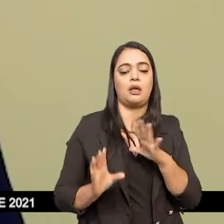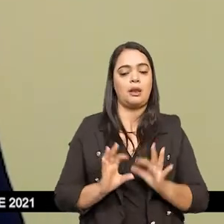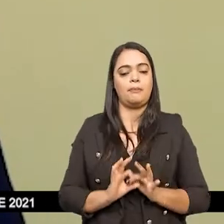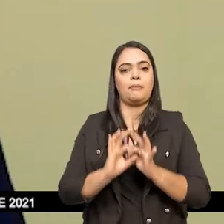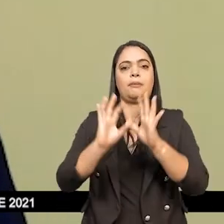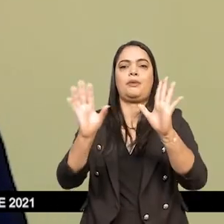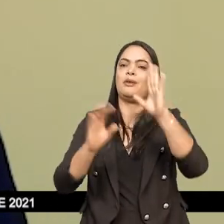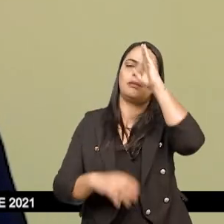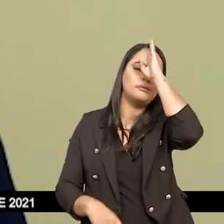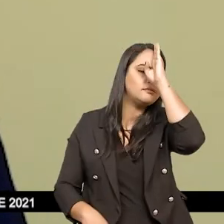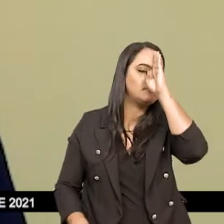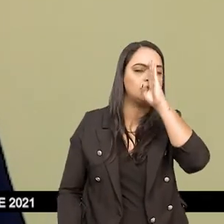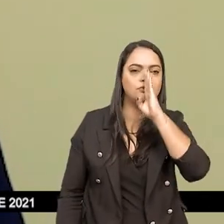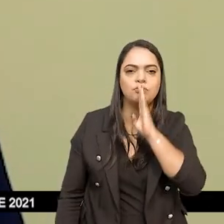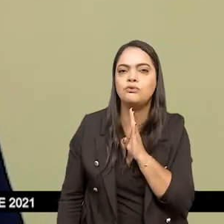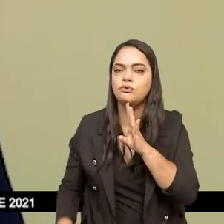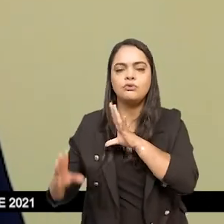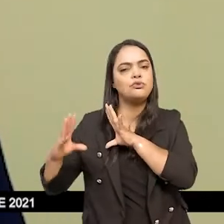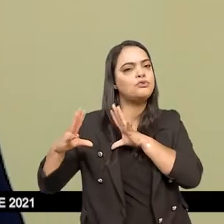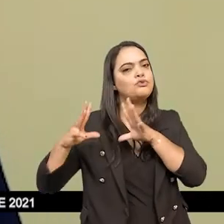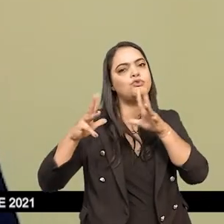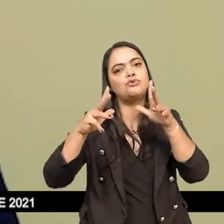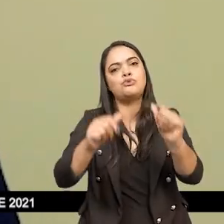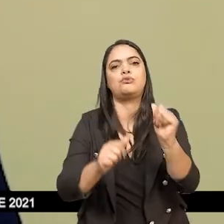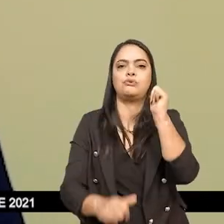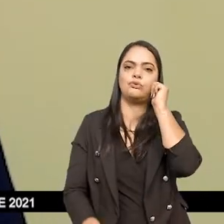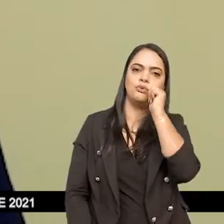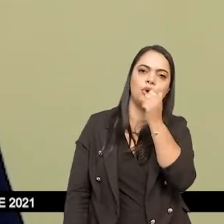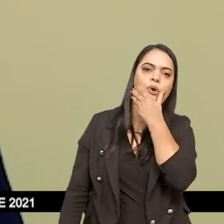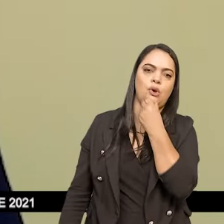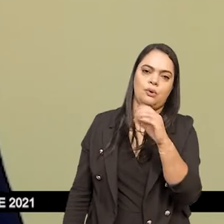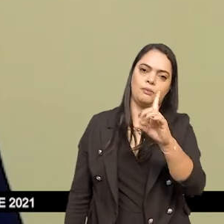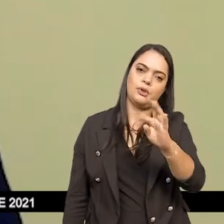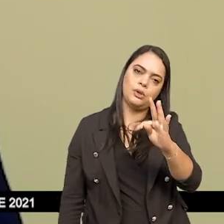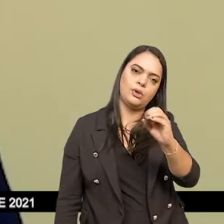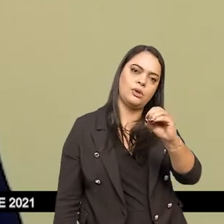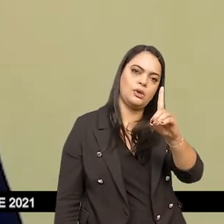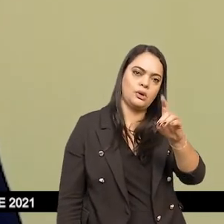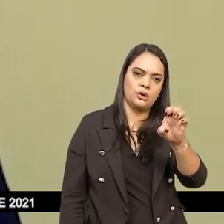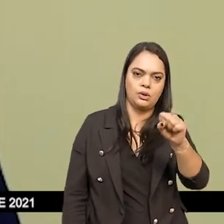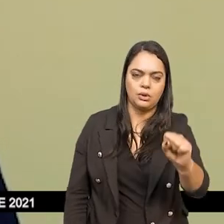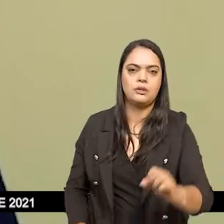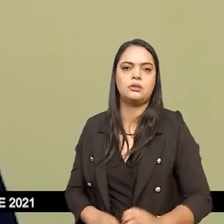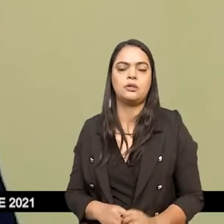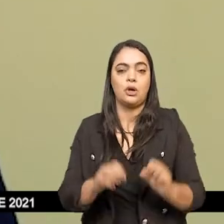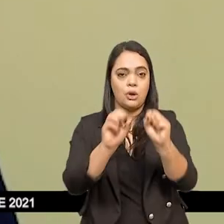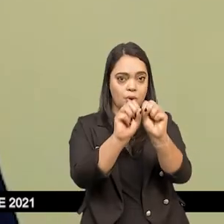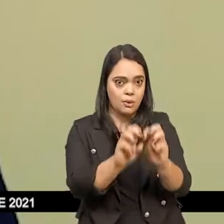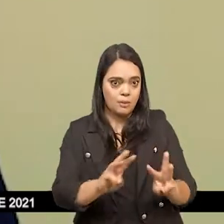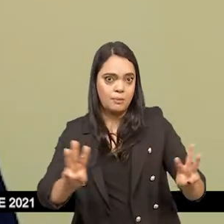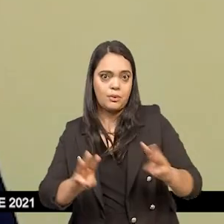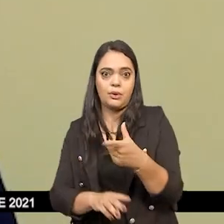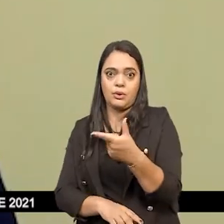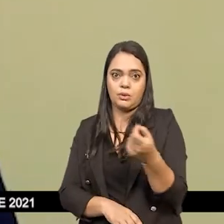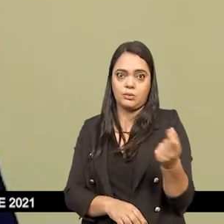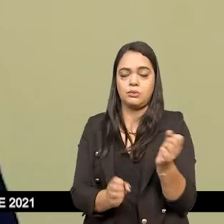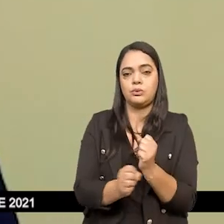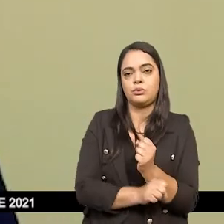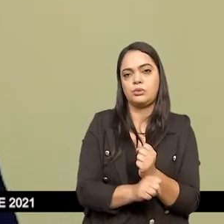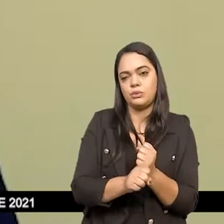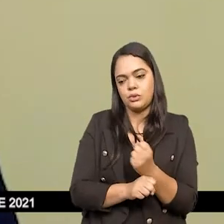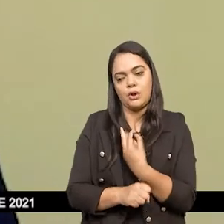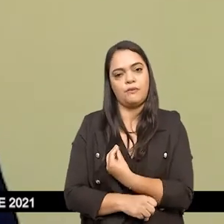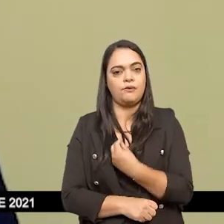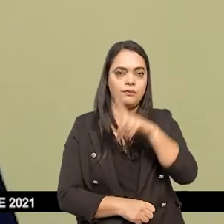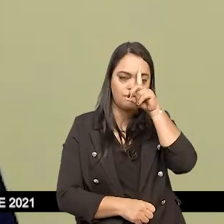disponibilizado gratuitamente para todos, todas e todes. O Portal do Bicentenário entra no ar no